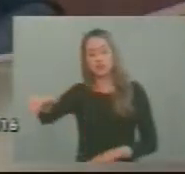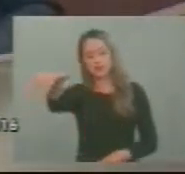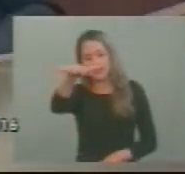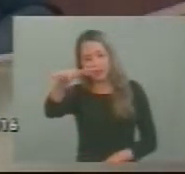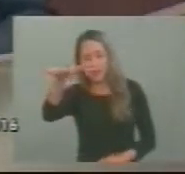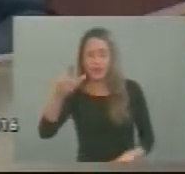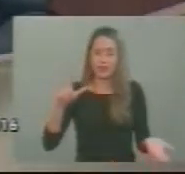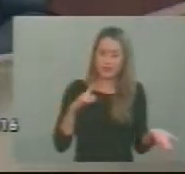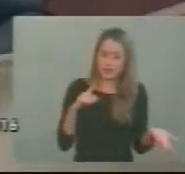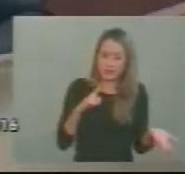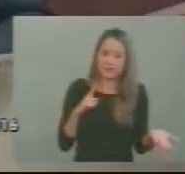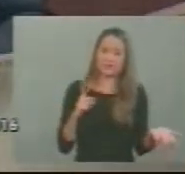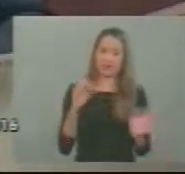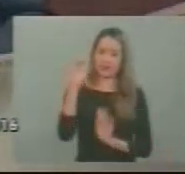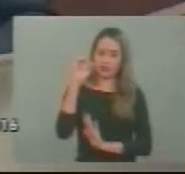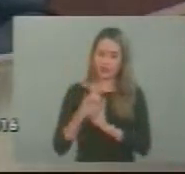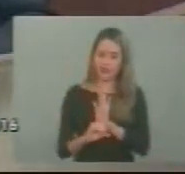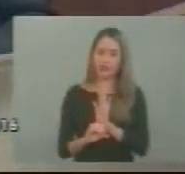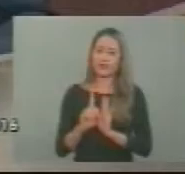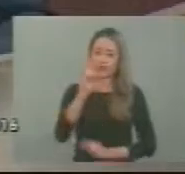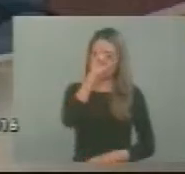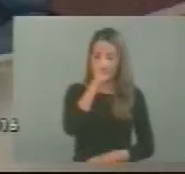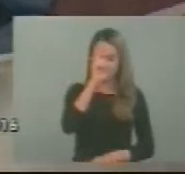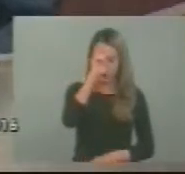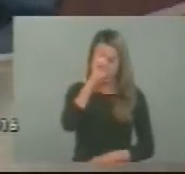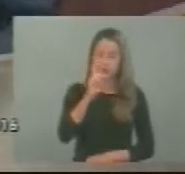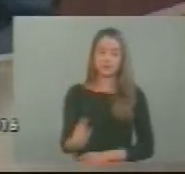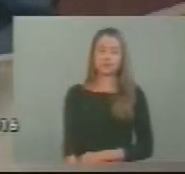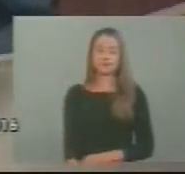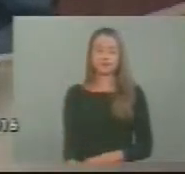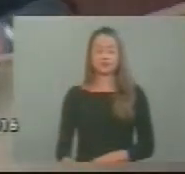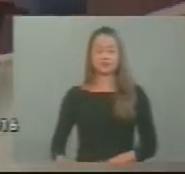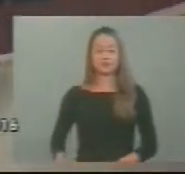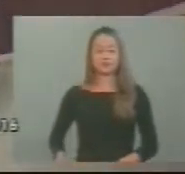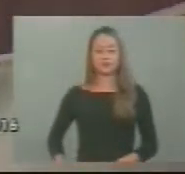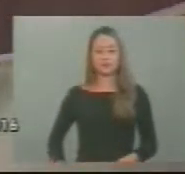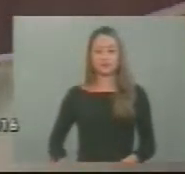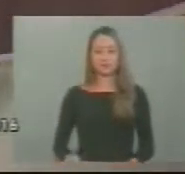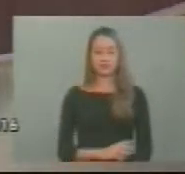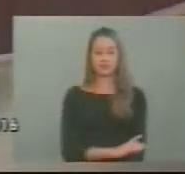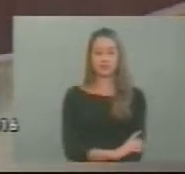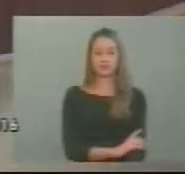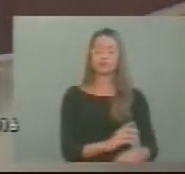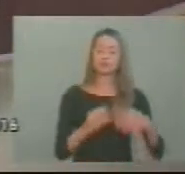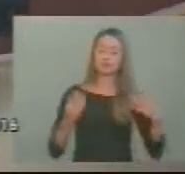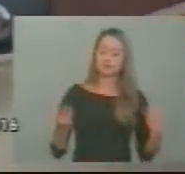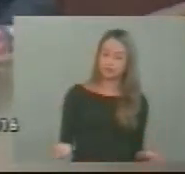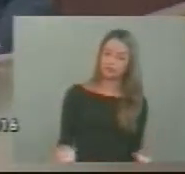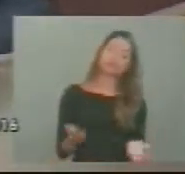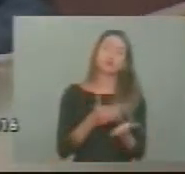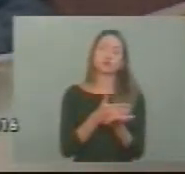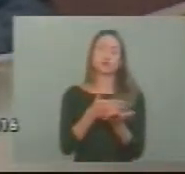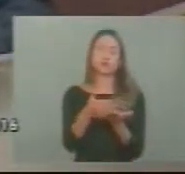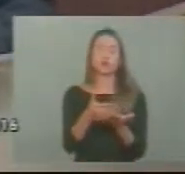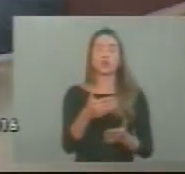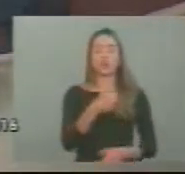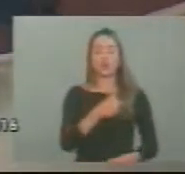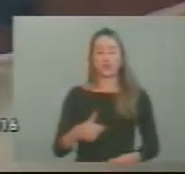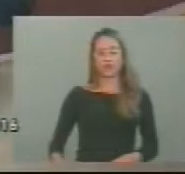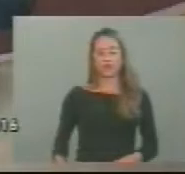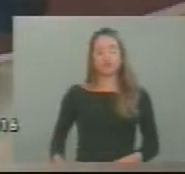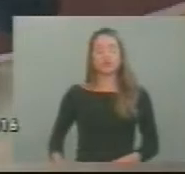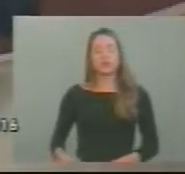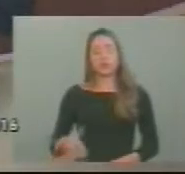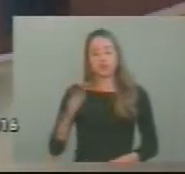Quixeramobim, pela falta de recursos, enquanto são liberados 86 milhões de reais para pavimentação asfáltica